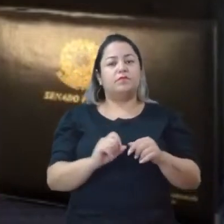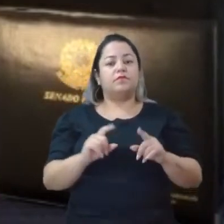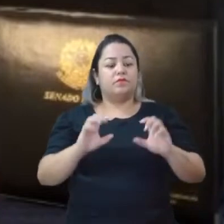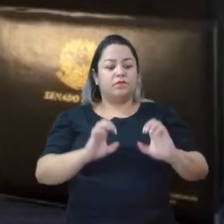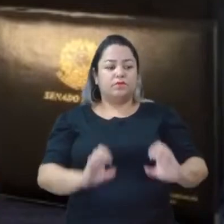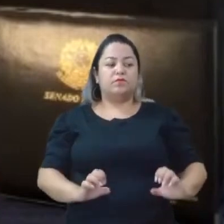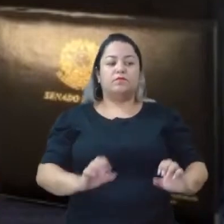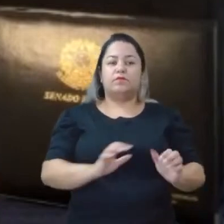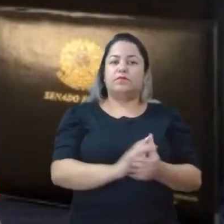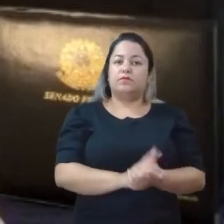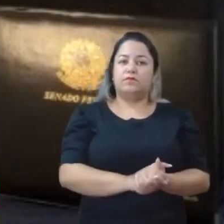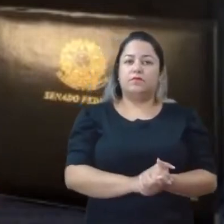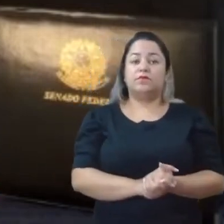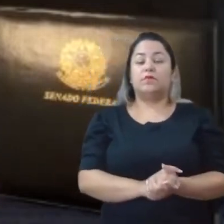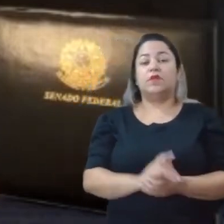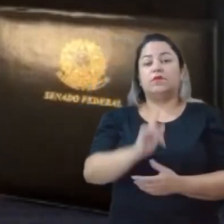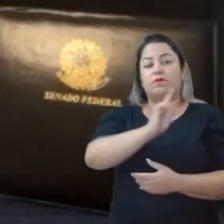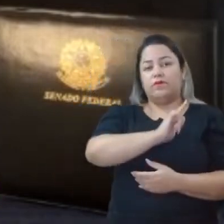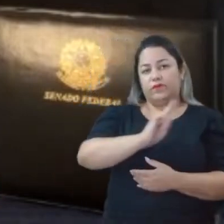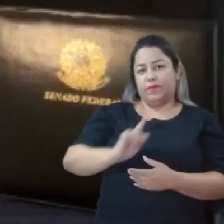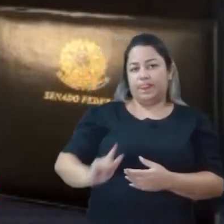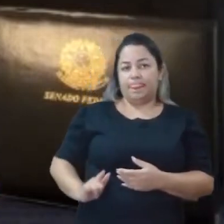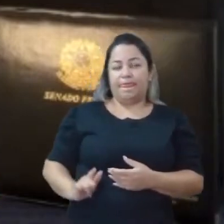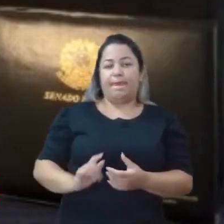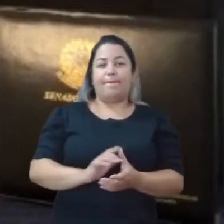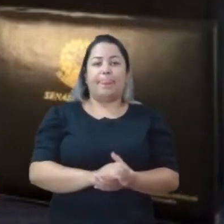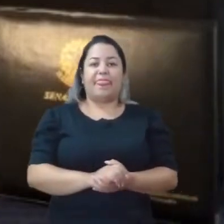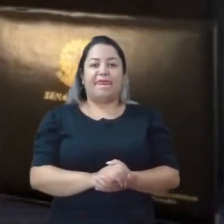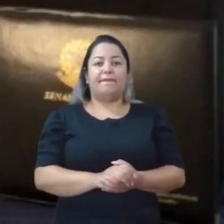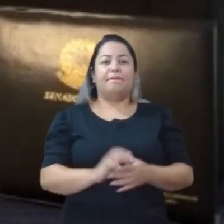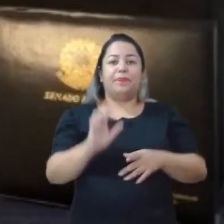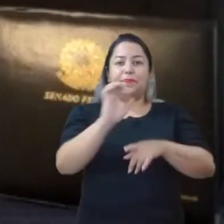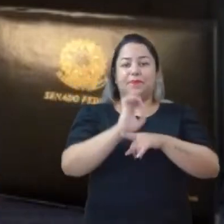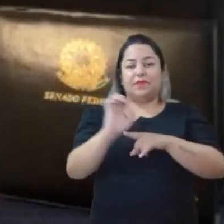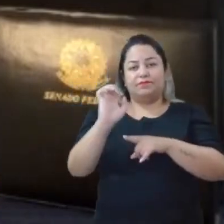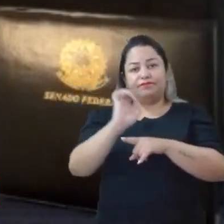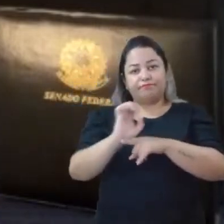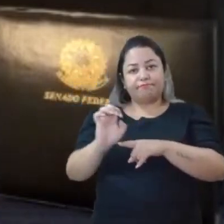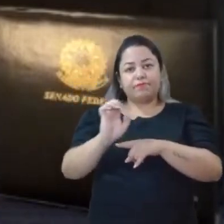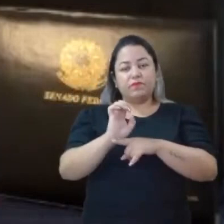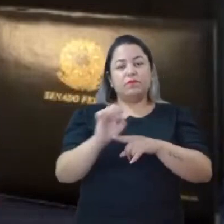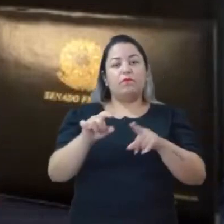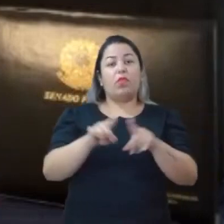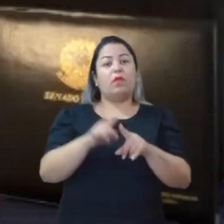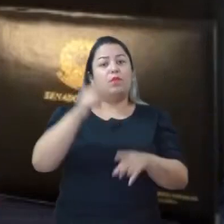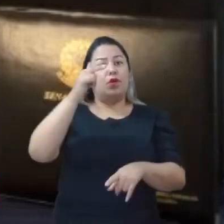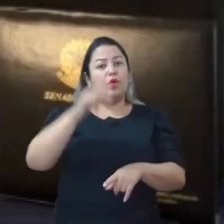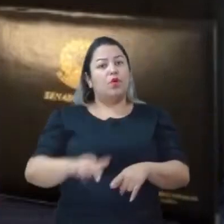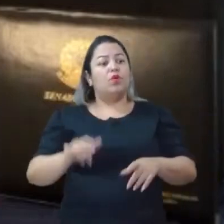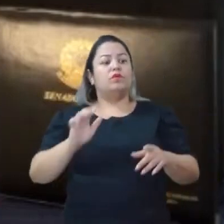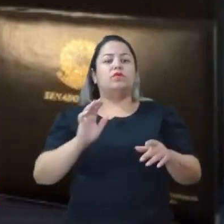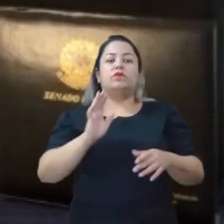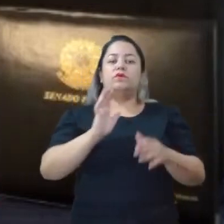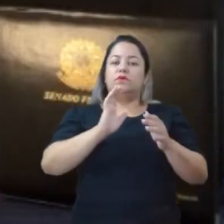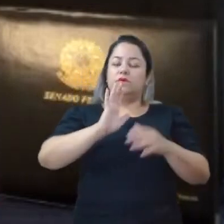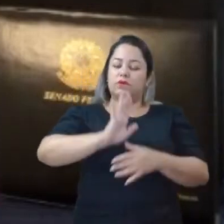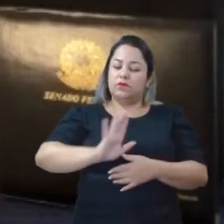estrutura do governo, né, do governo do Estado, que tinha outro